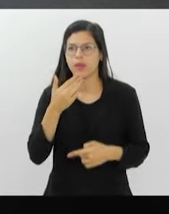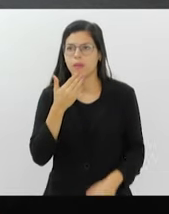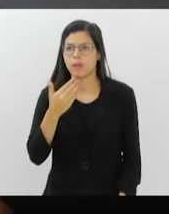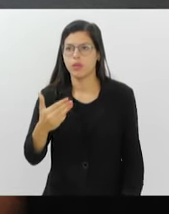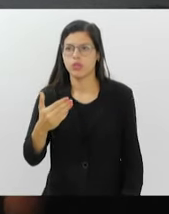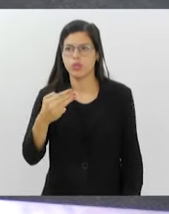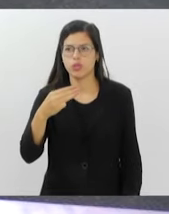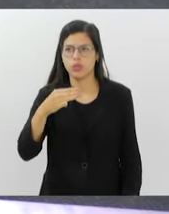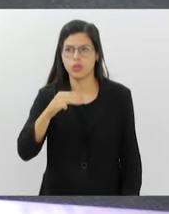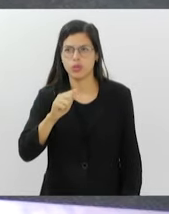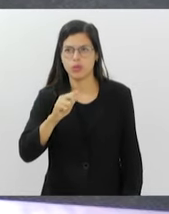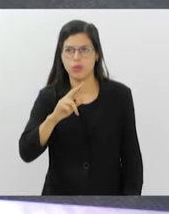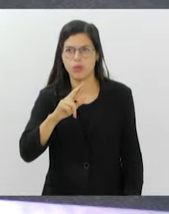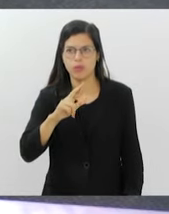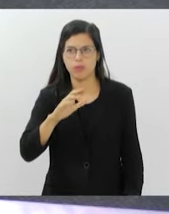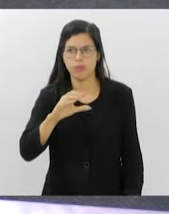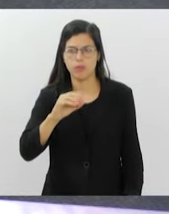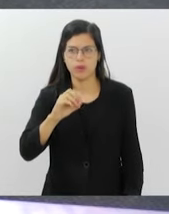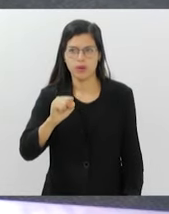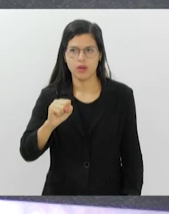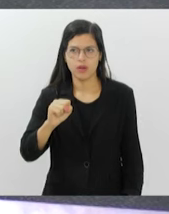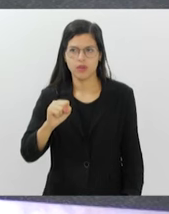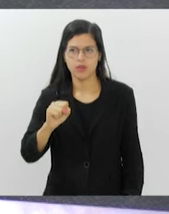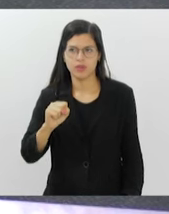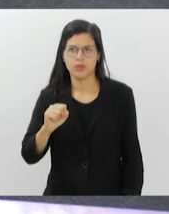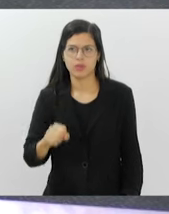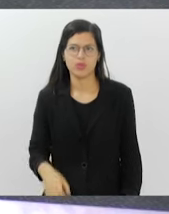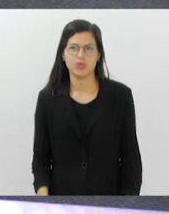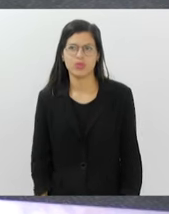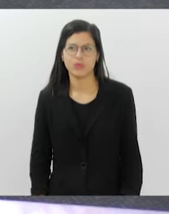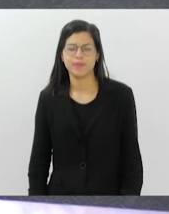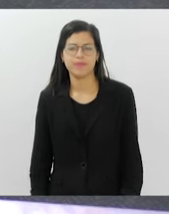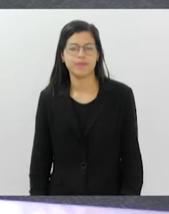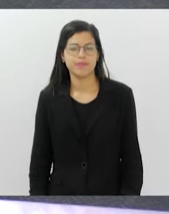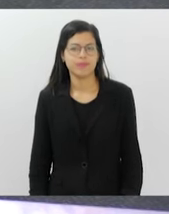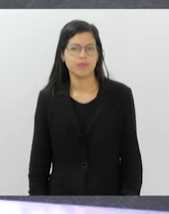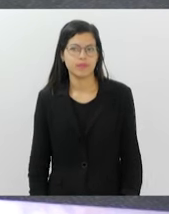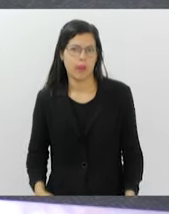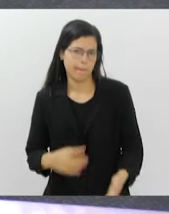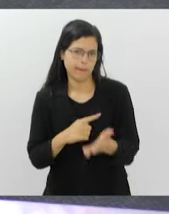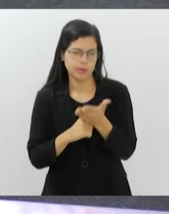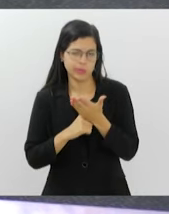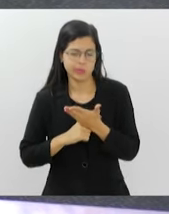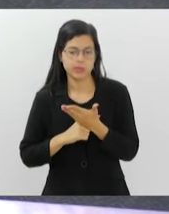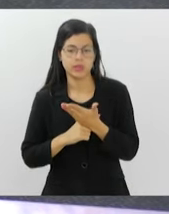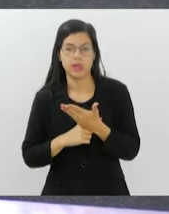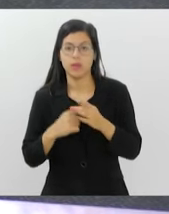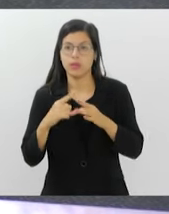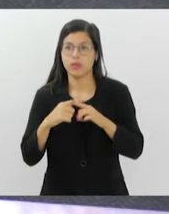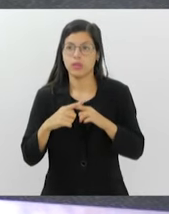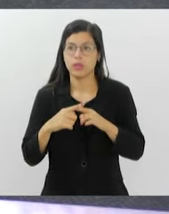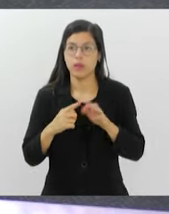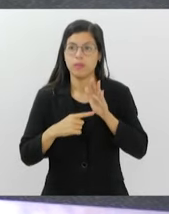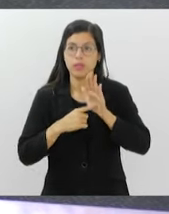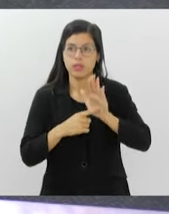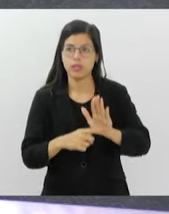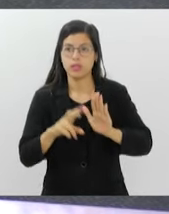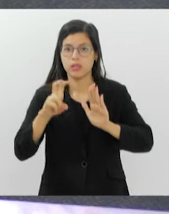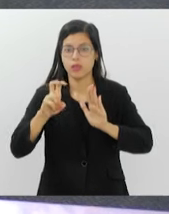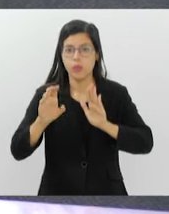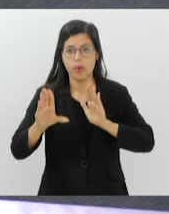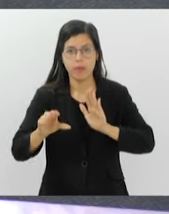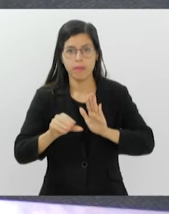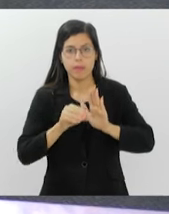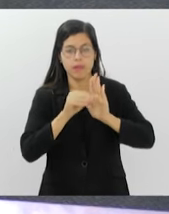que pudesse me atender também é porque foram apresentadas cinco emendas e nós já estamos na